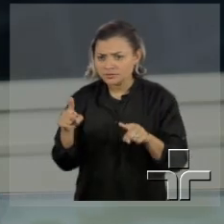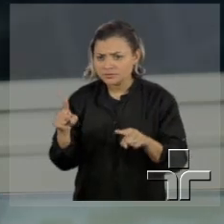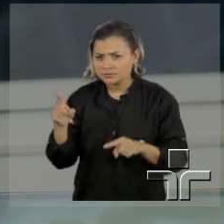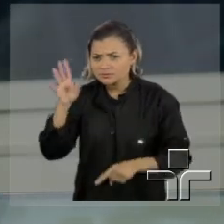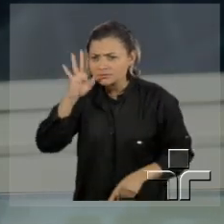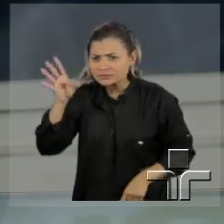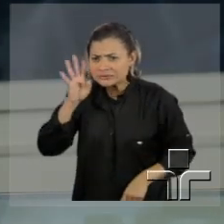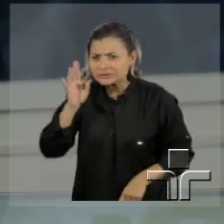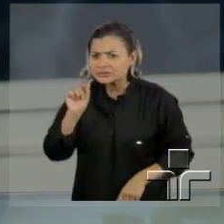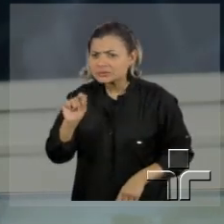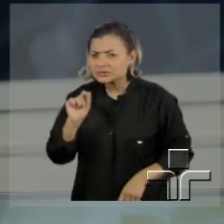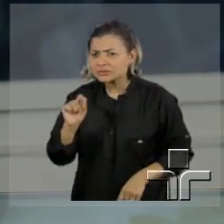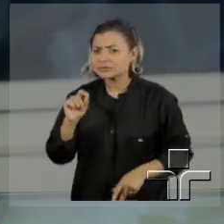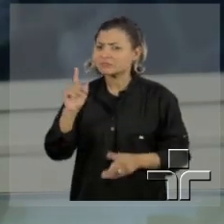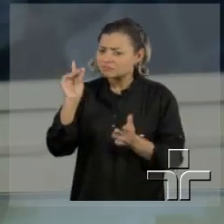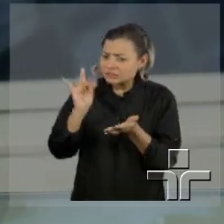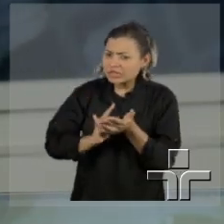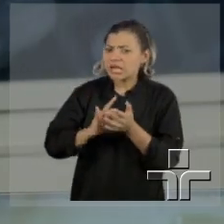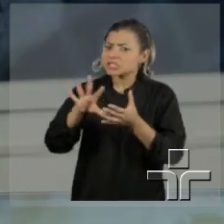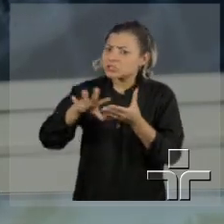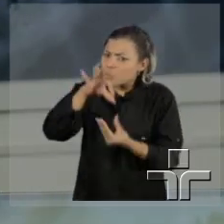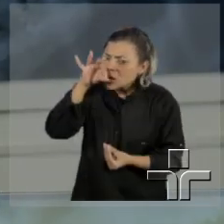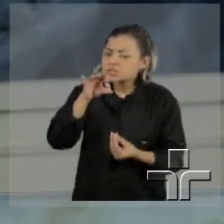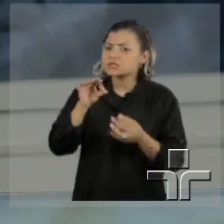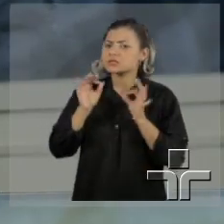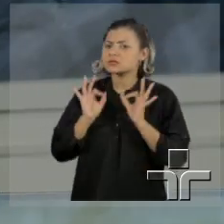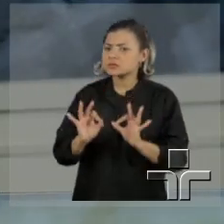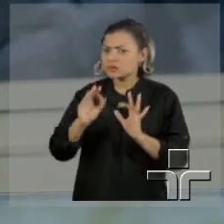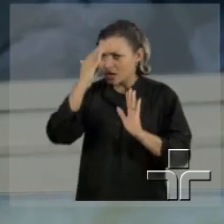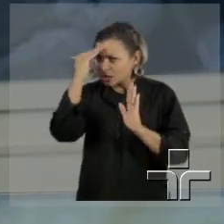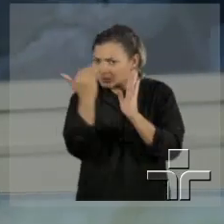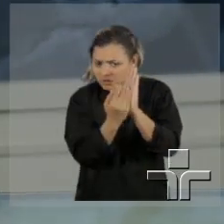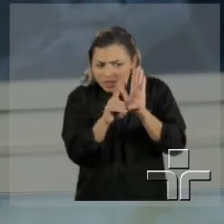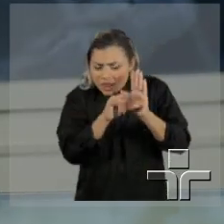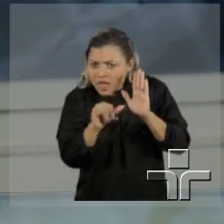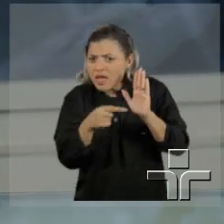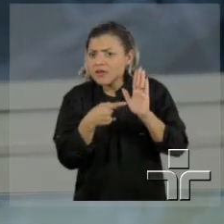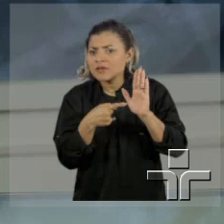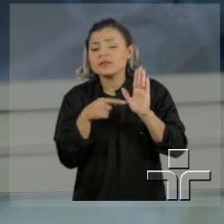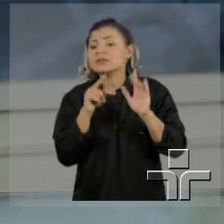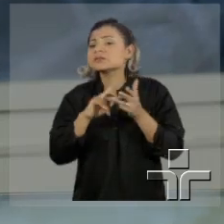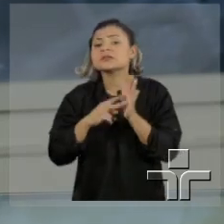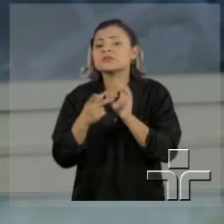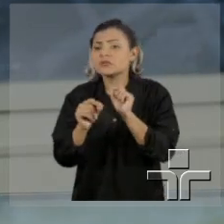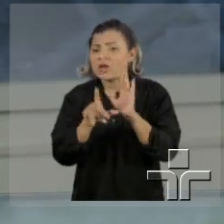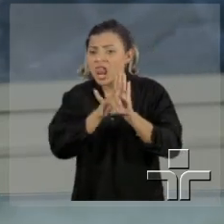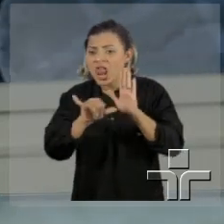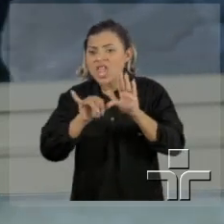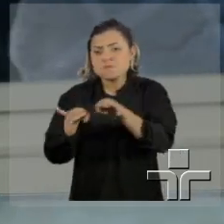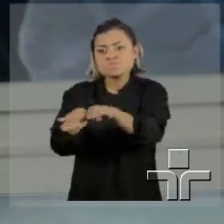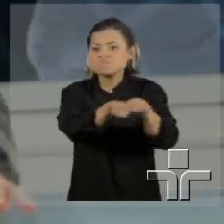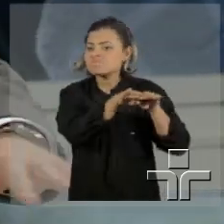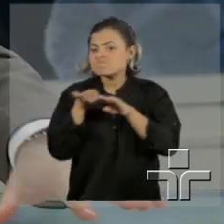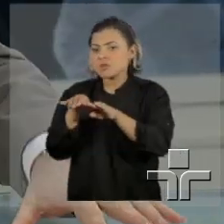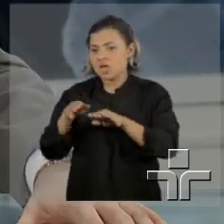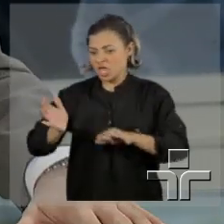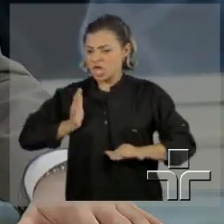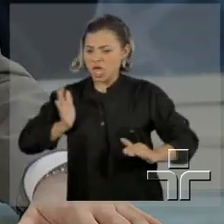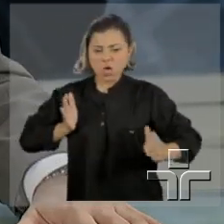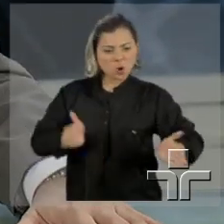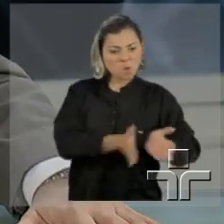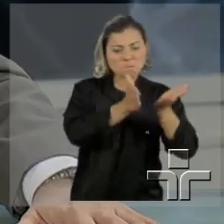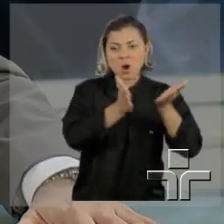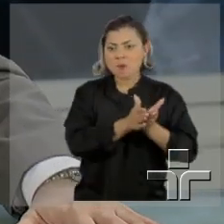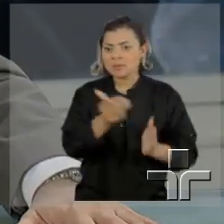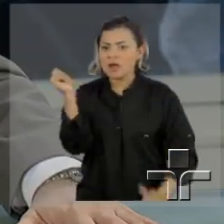num conteúdo republicano e numa democracia com respeito à lei, significa que a lei tem que valer para todo mundo. Para a senhora que